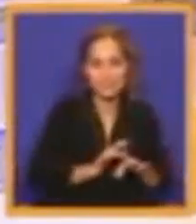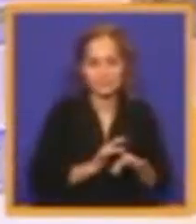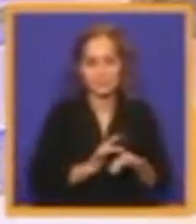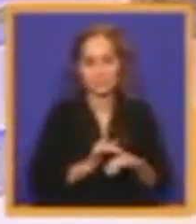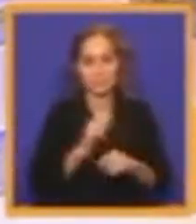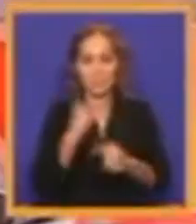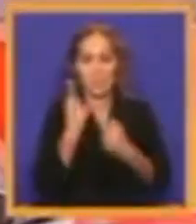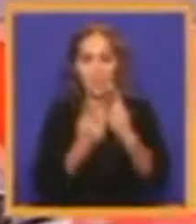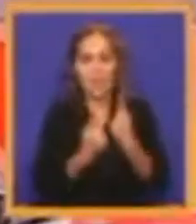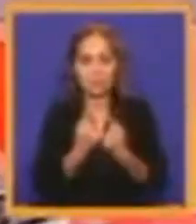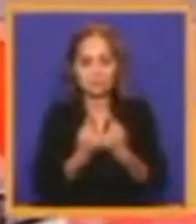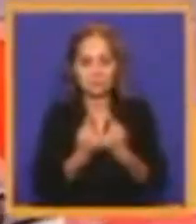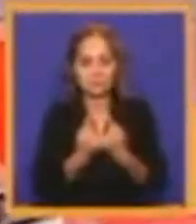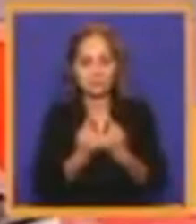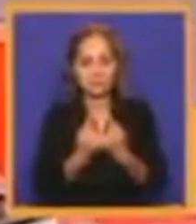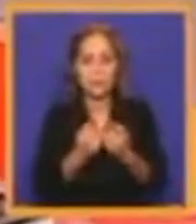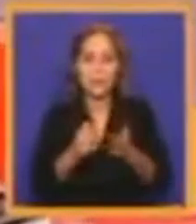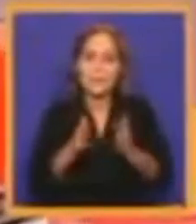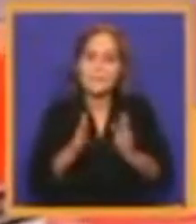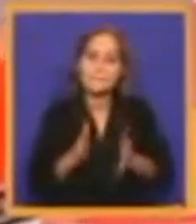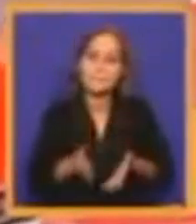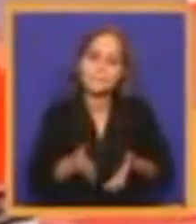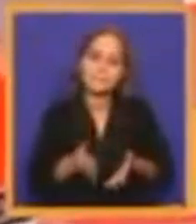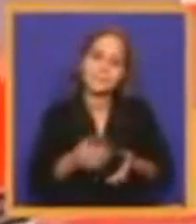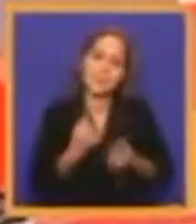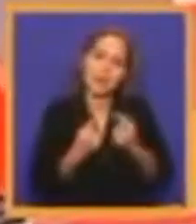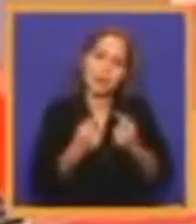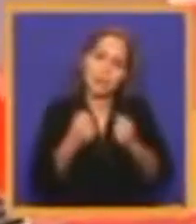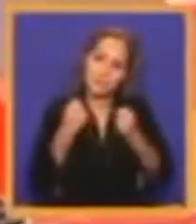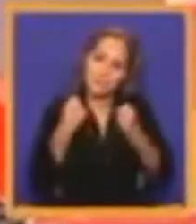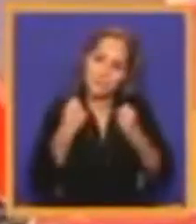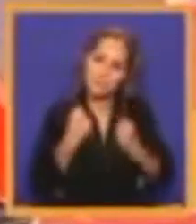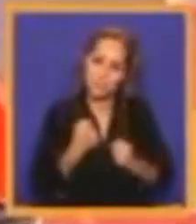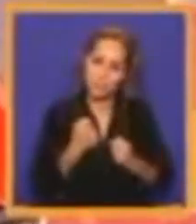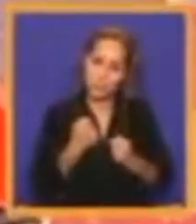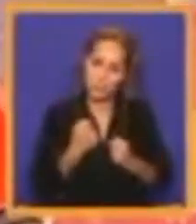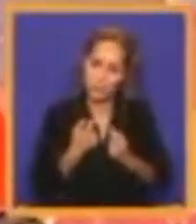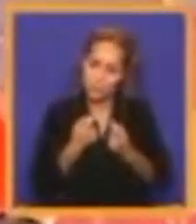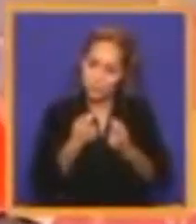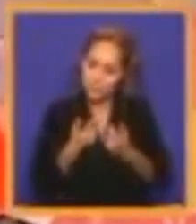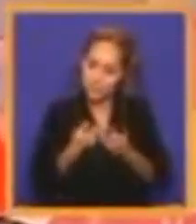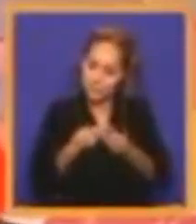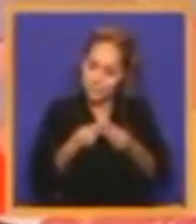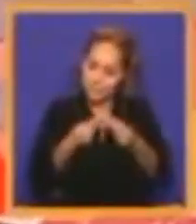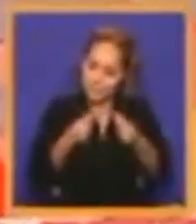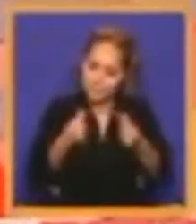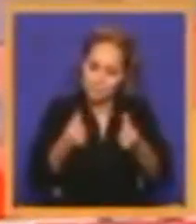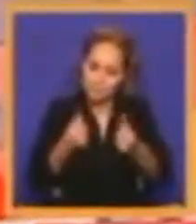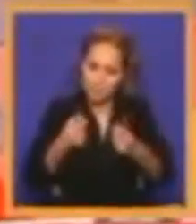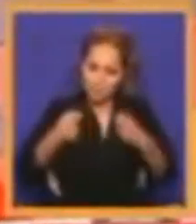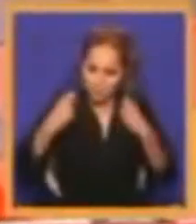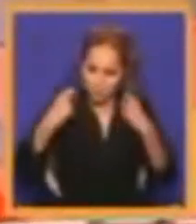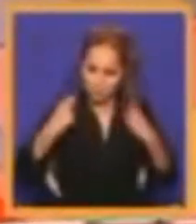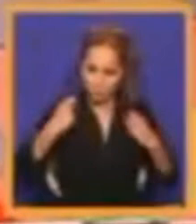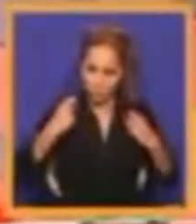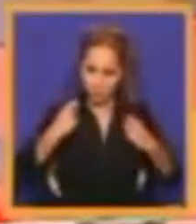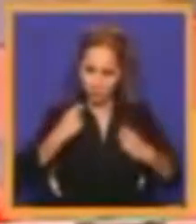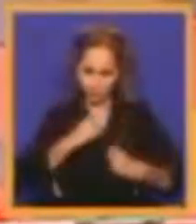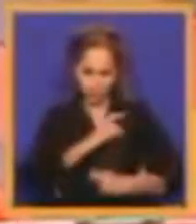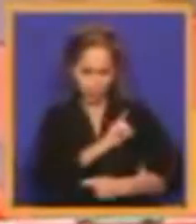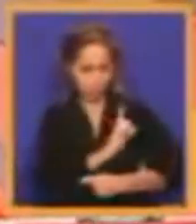que às vezes precisavam de alguma fibra, serem um pouco mais tipo tubarões, um bocadinho